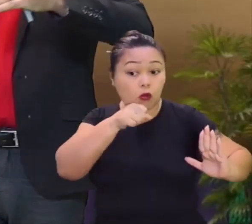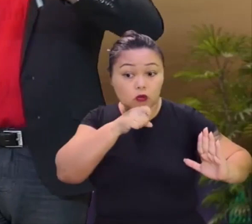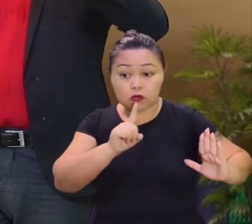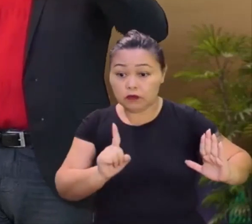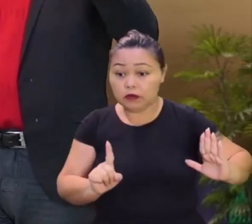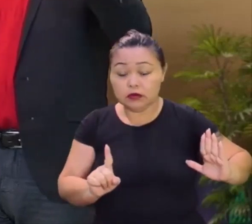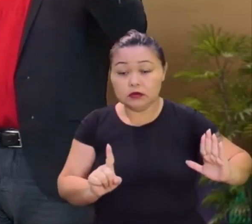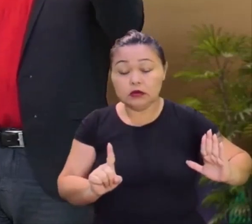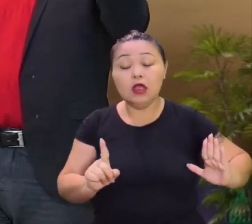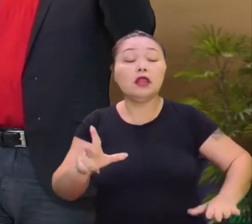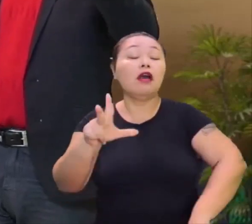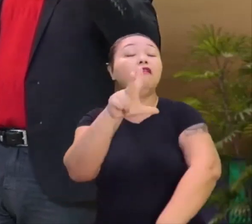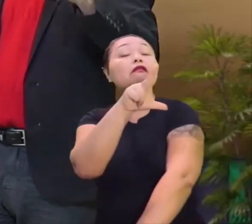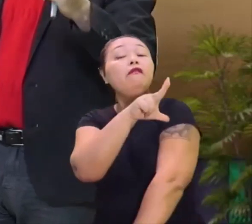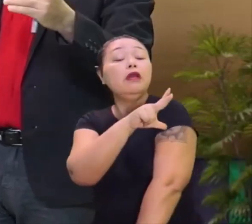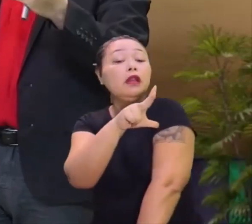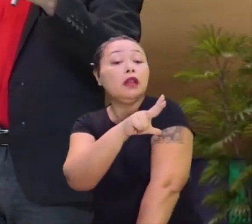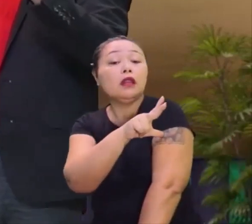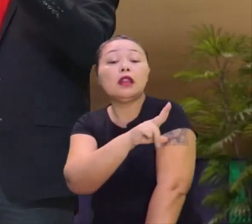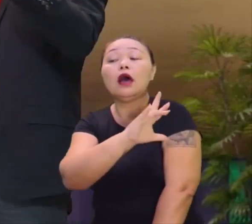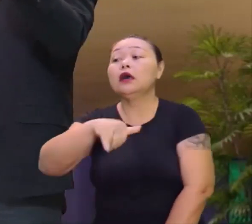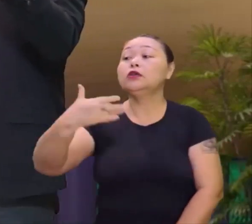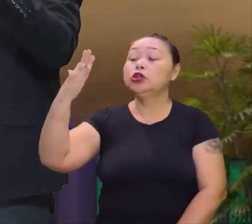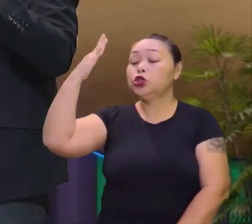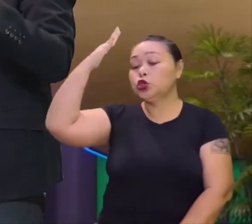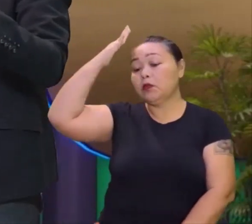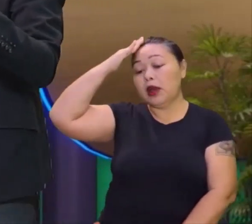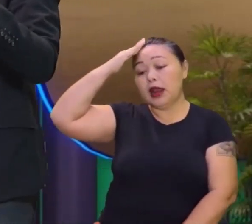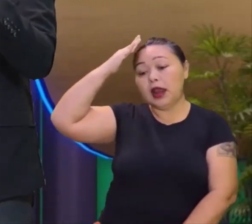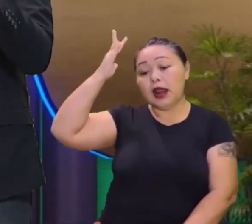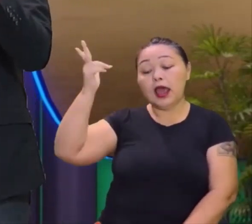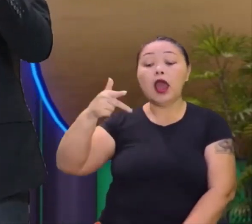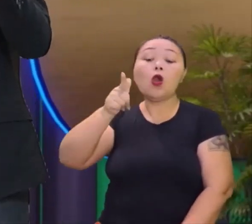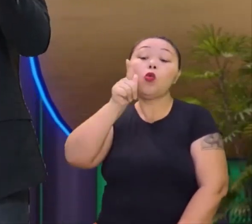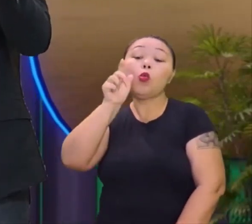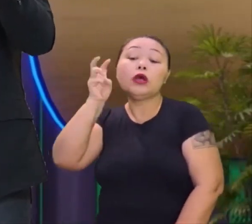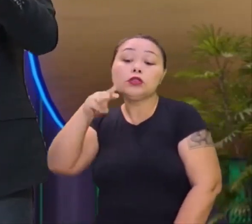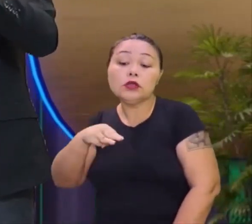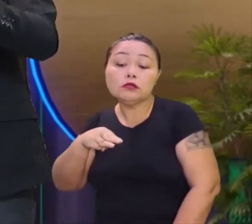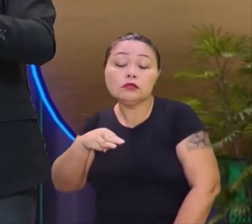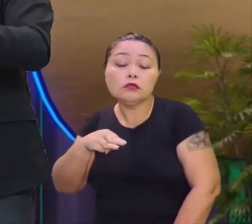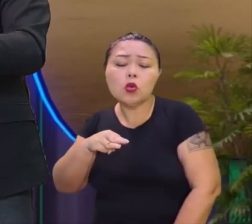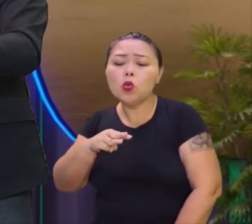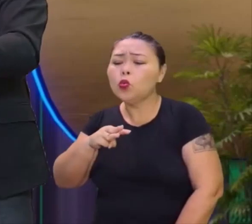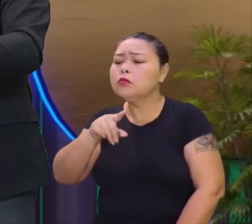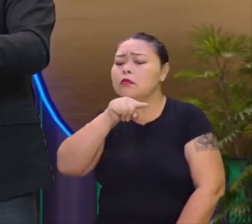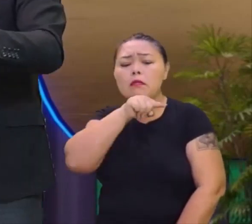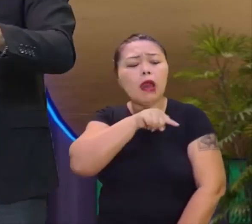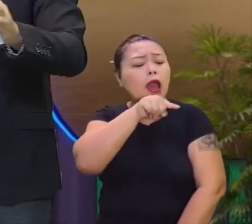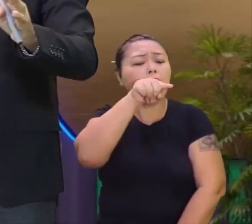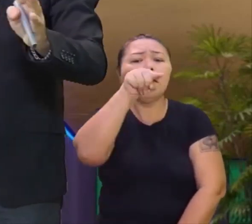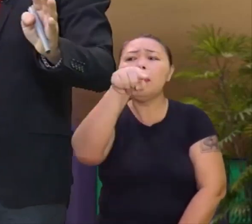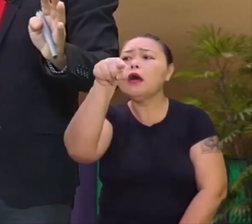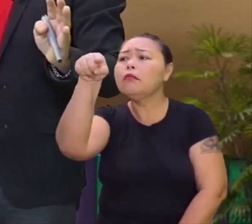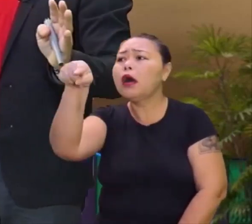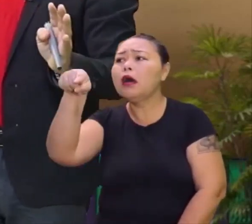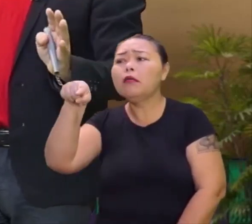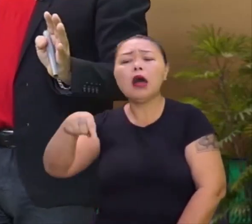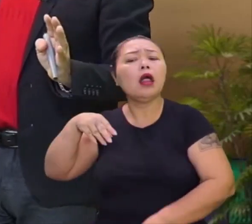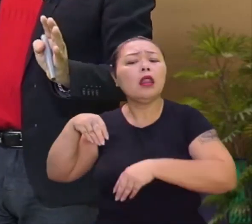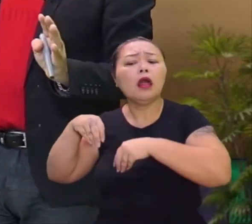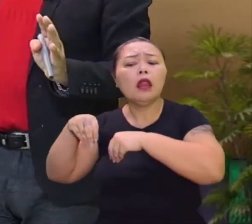Velho, Vilhena, Ji-Paraná, Guajará-Mirim, todas essas